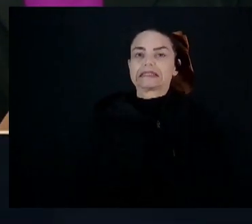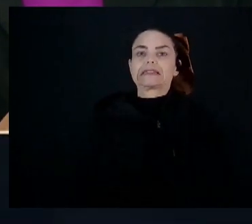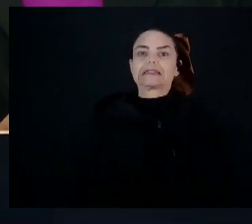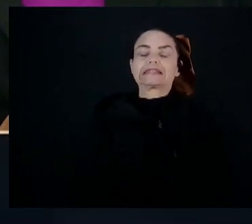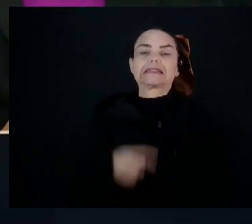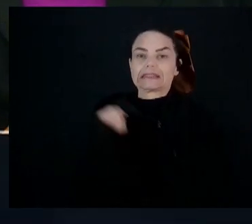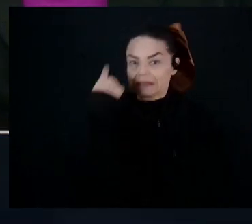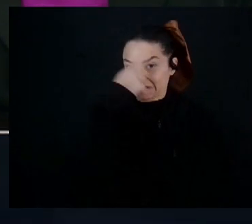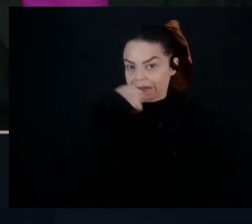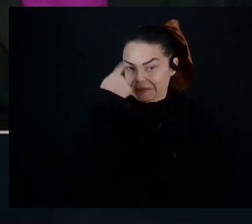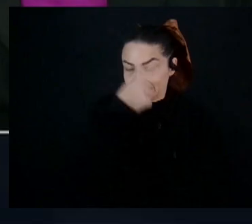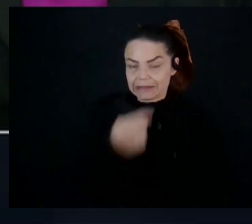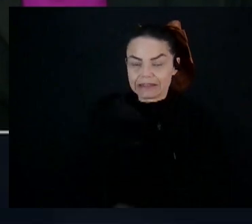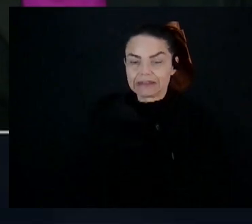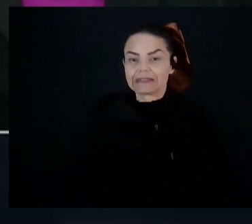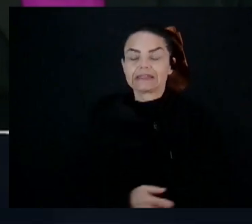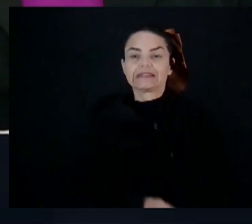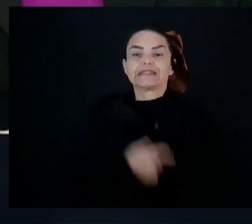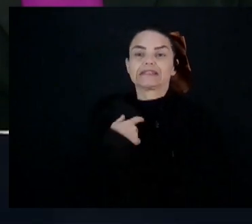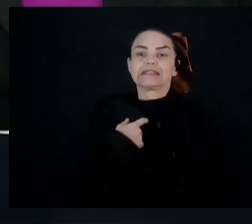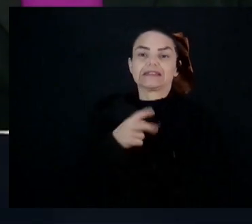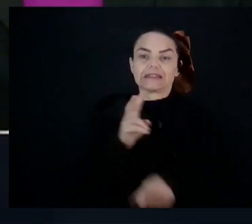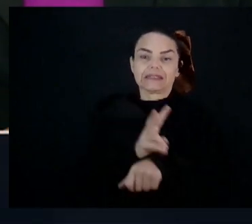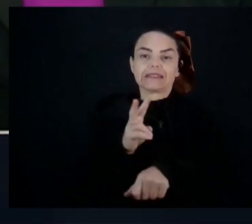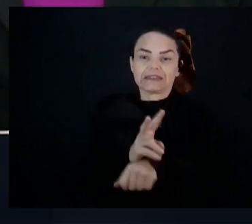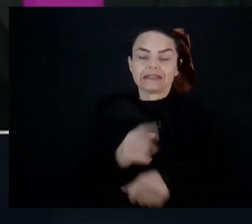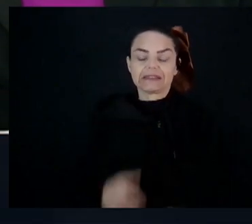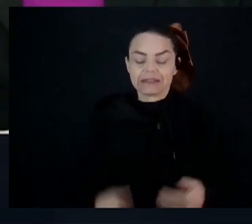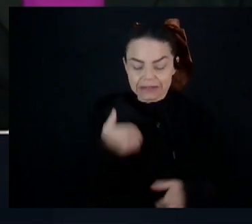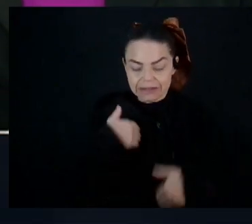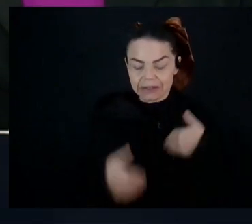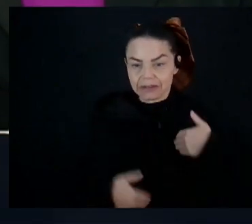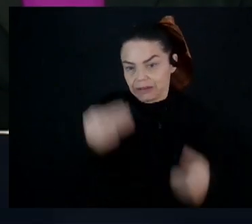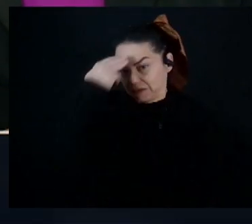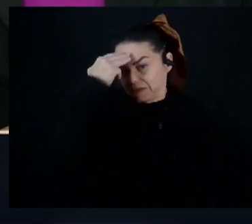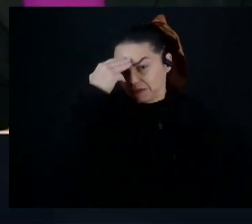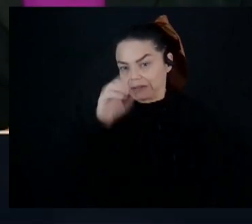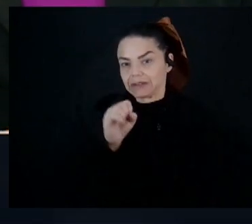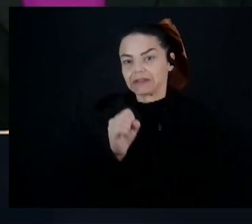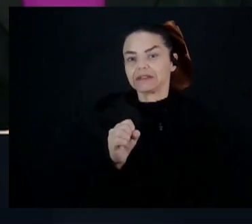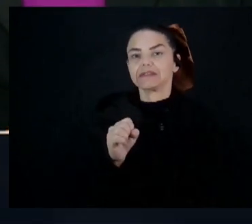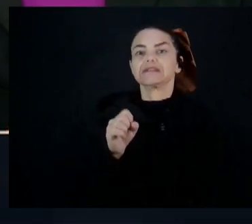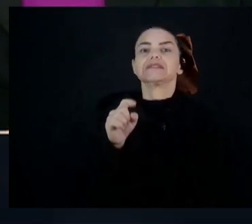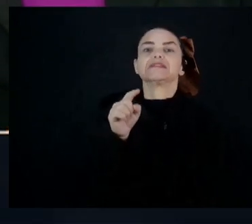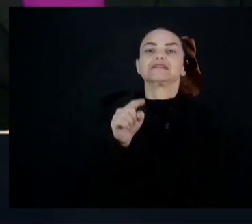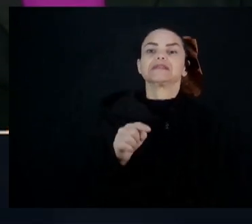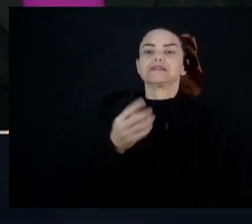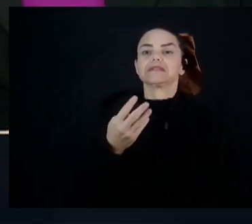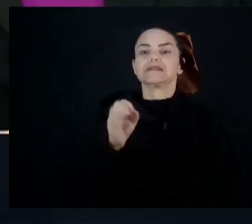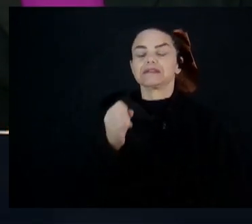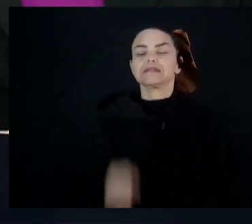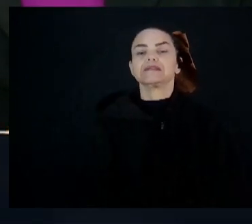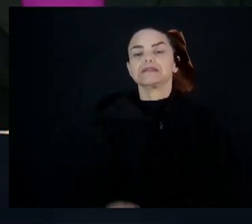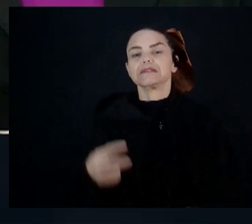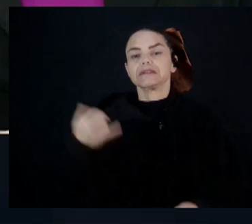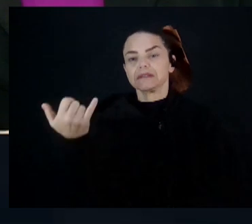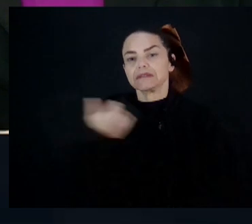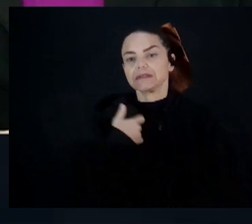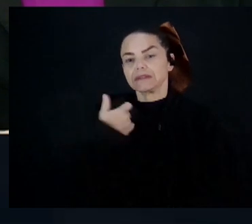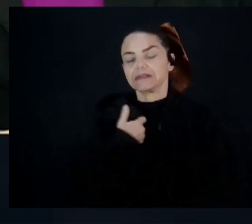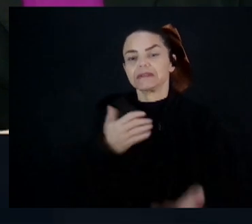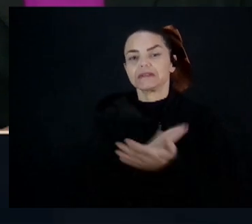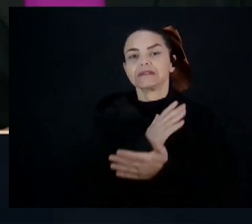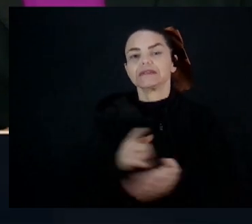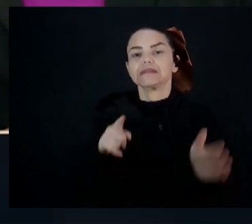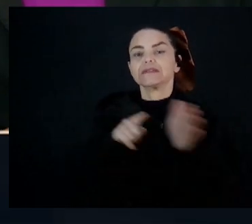do nosso corpo e da nossa mente também. Agora, 8h48, a produção está me avisando aqui que nós temos algumas perguntas, então